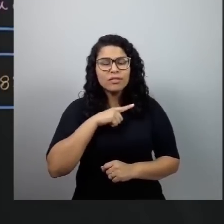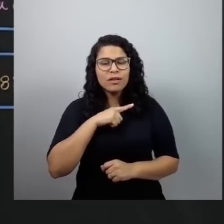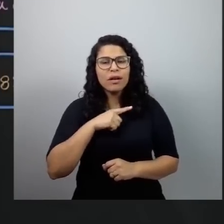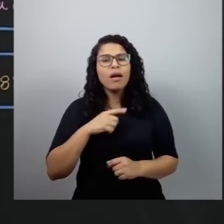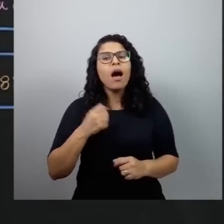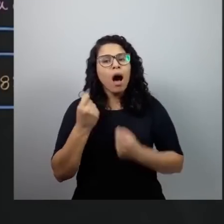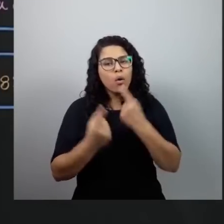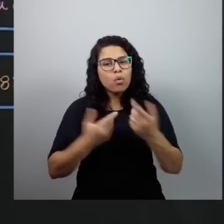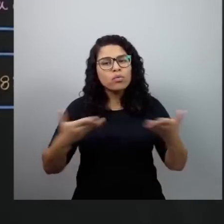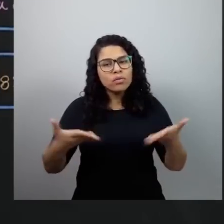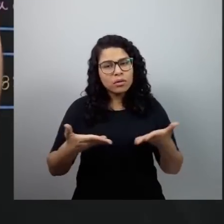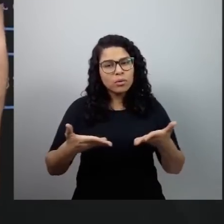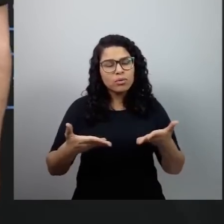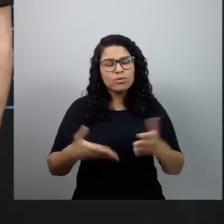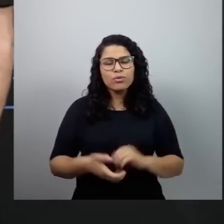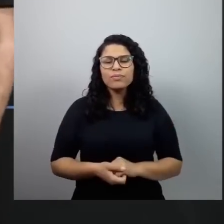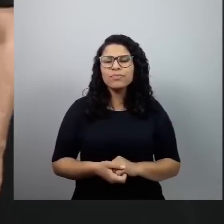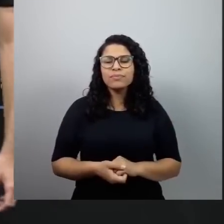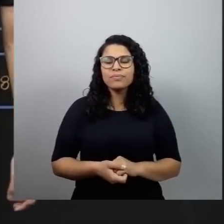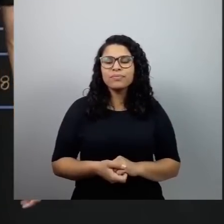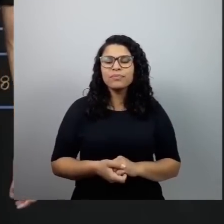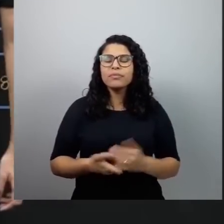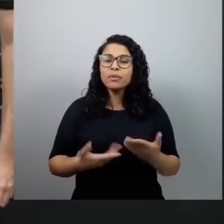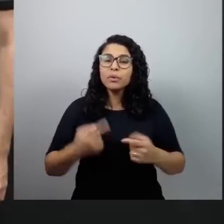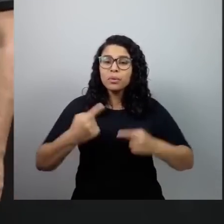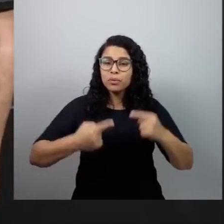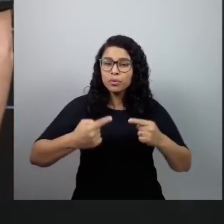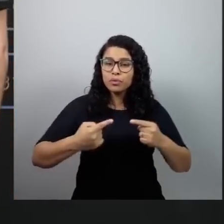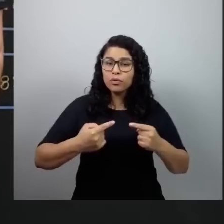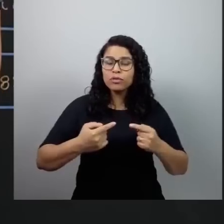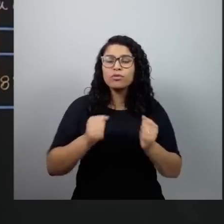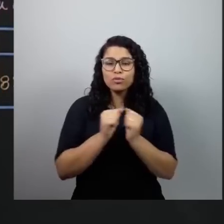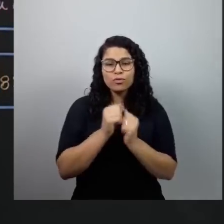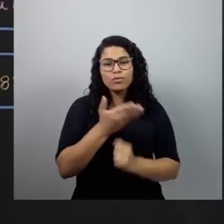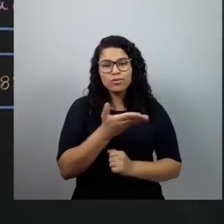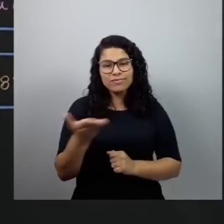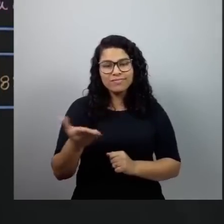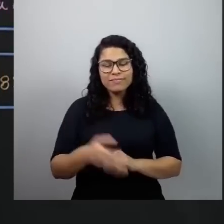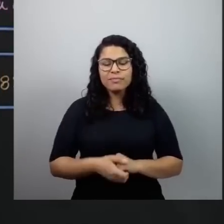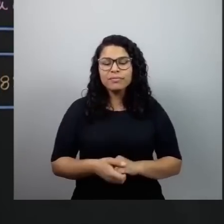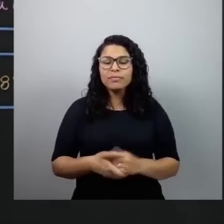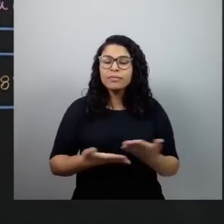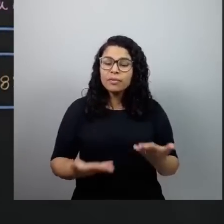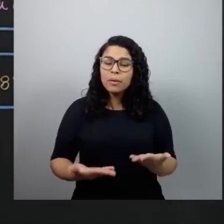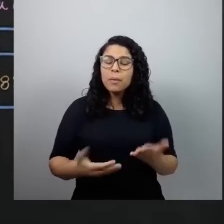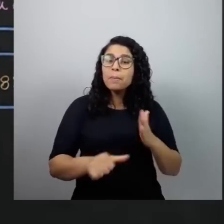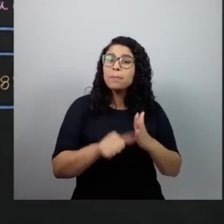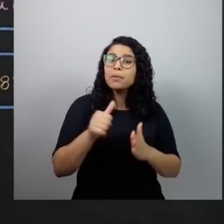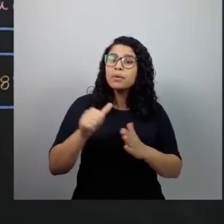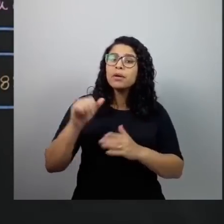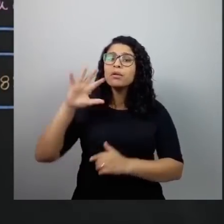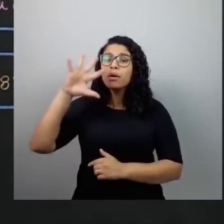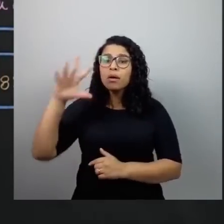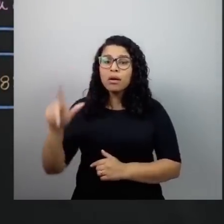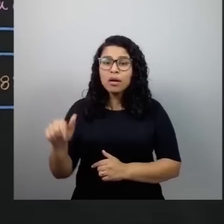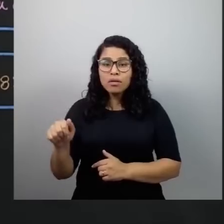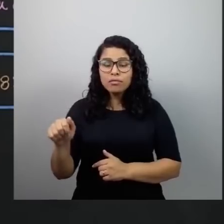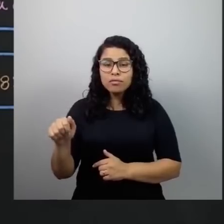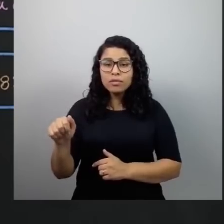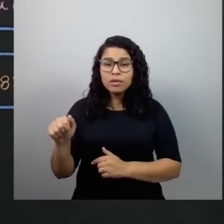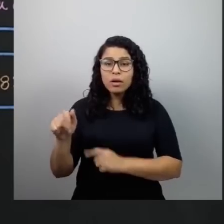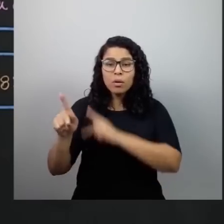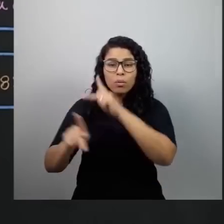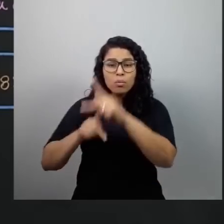são presentes até hoje. E eu quero discutir aqui com você. Primeiro, a marca da diáspora africana.